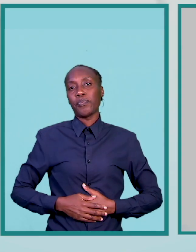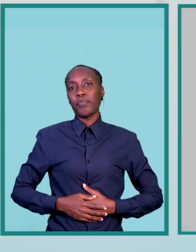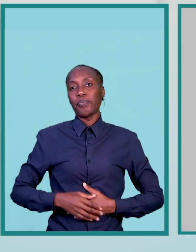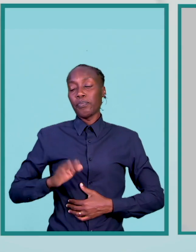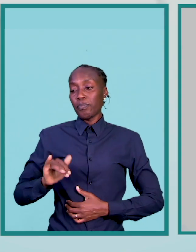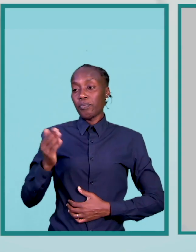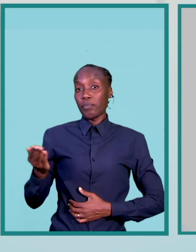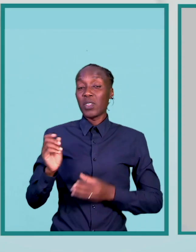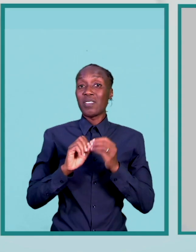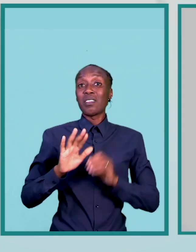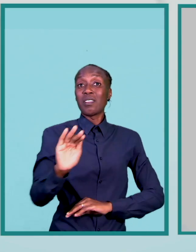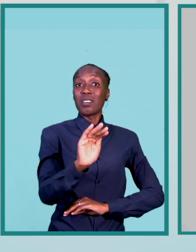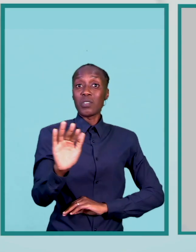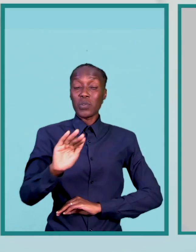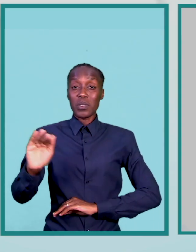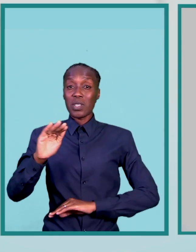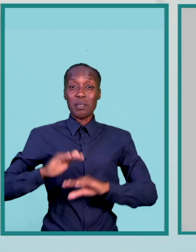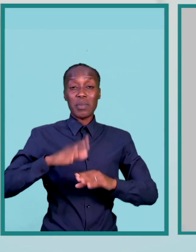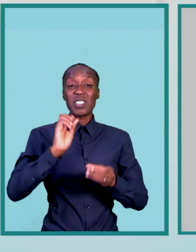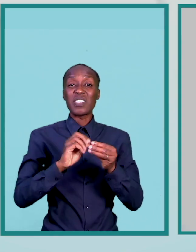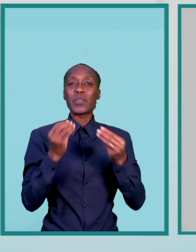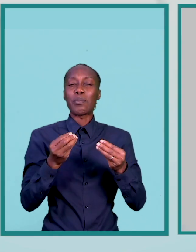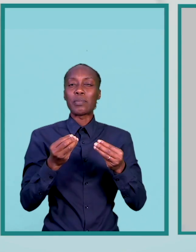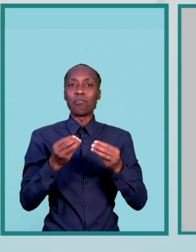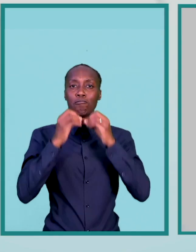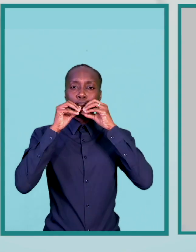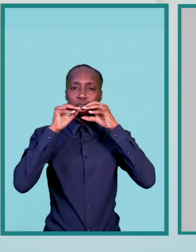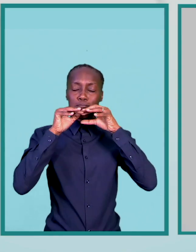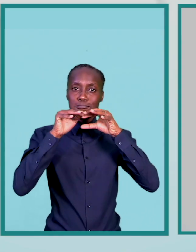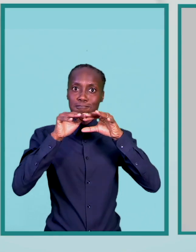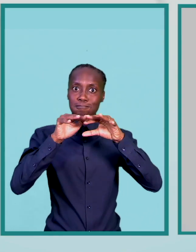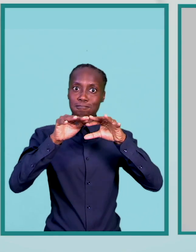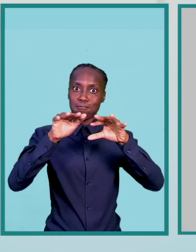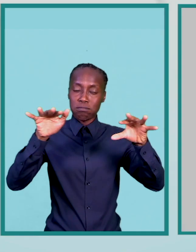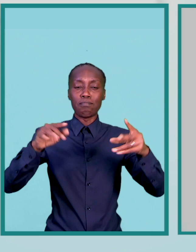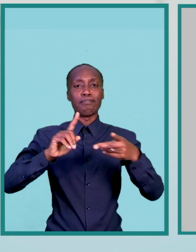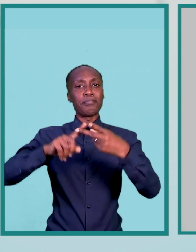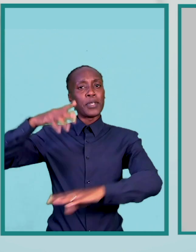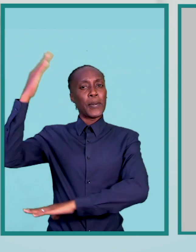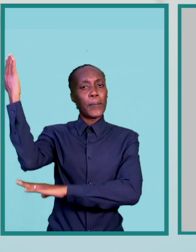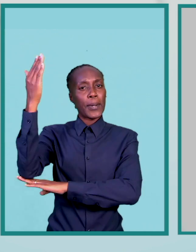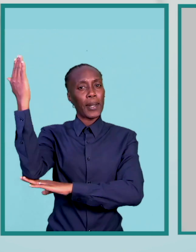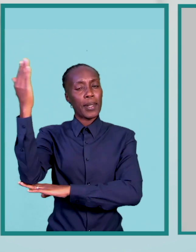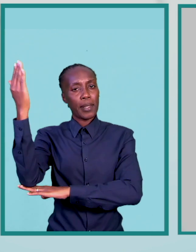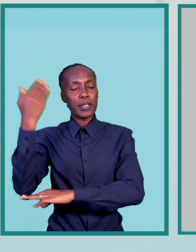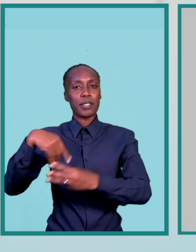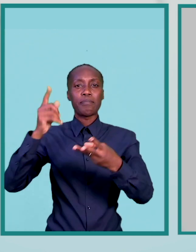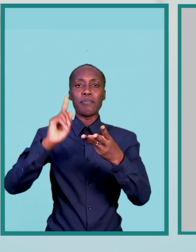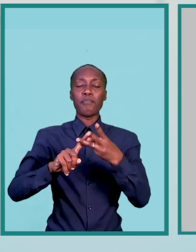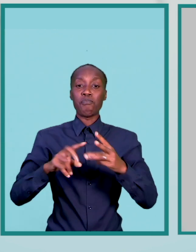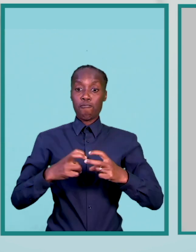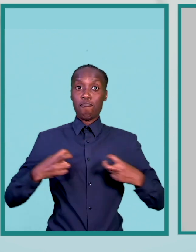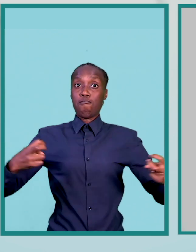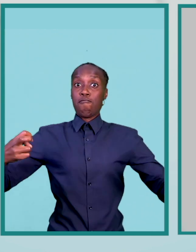forças sempre de modo a disseminar mais a informação das uniões prematuras. Falo de palestras que têm sido